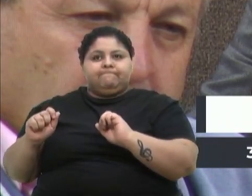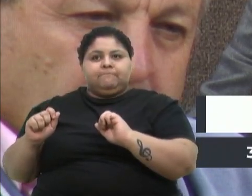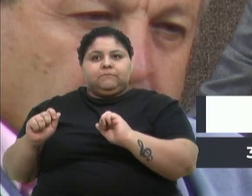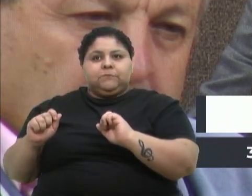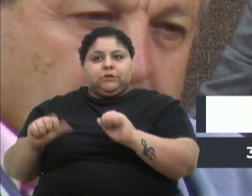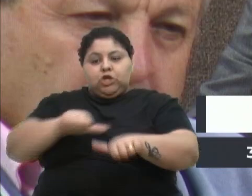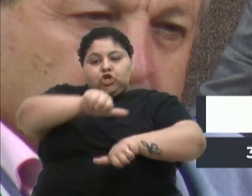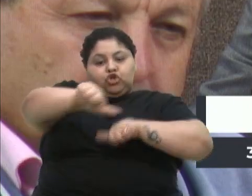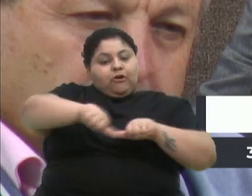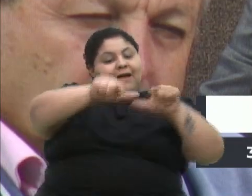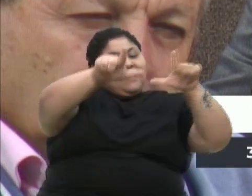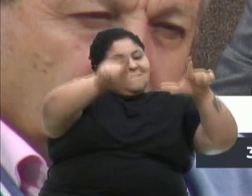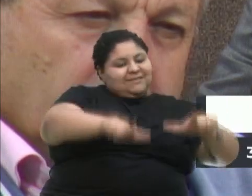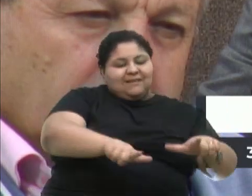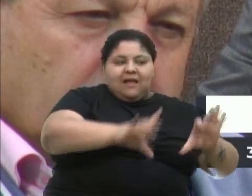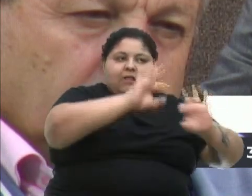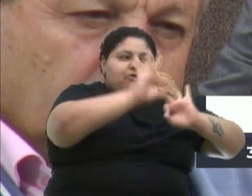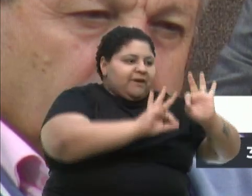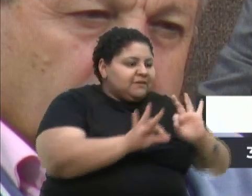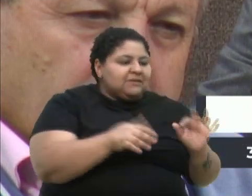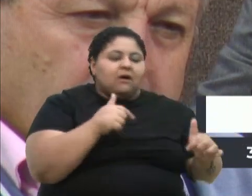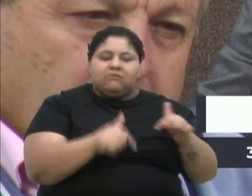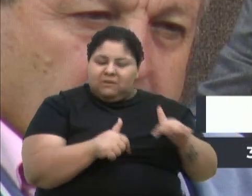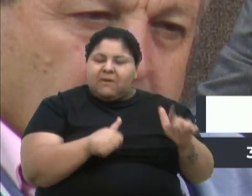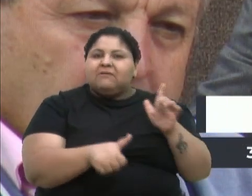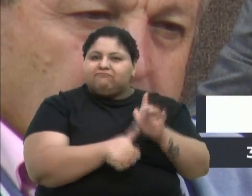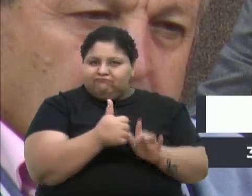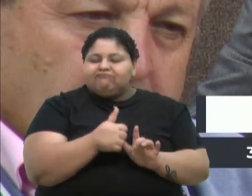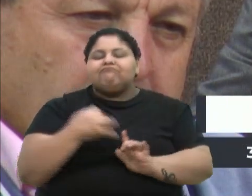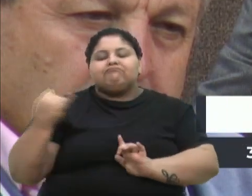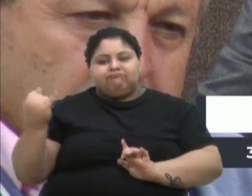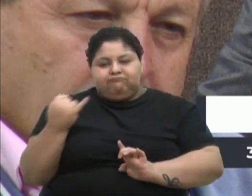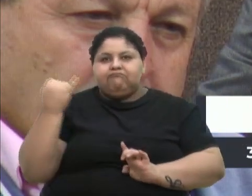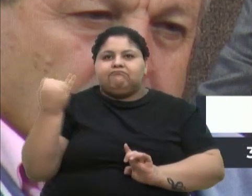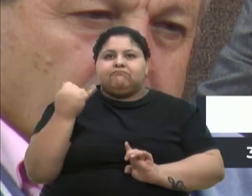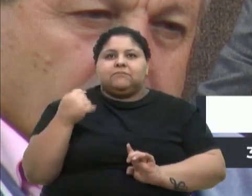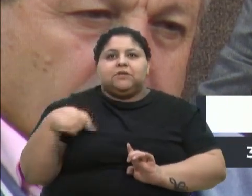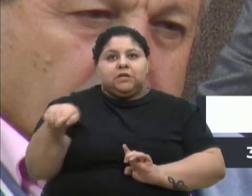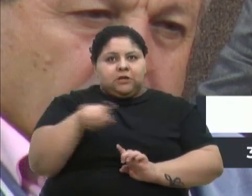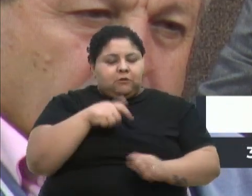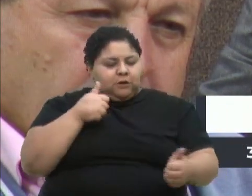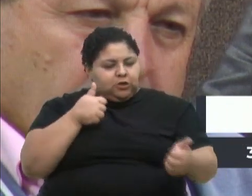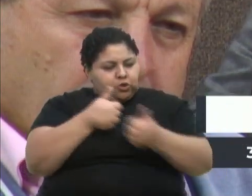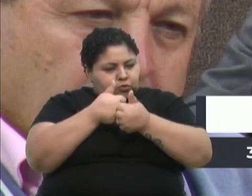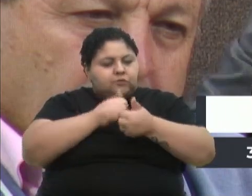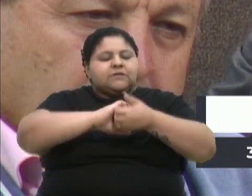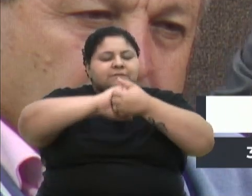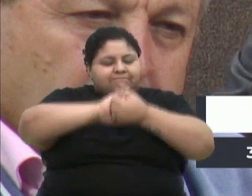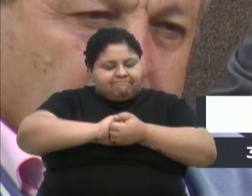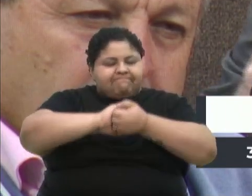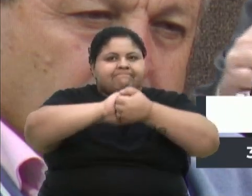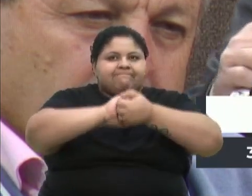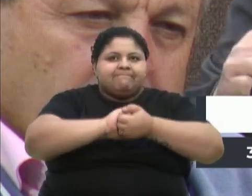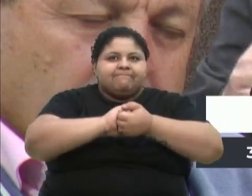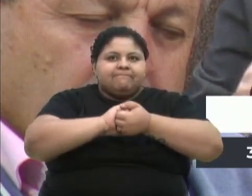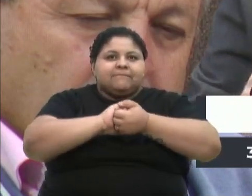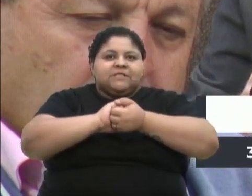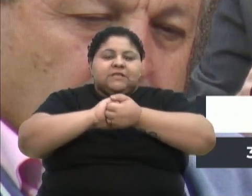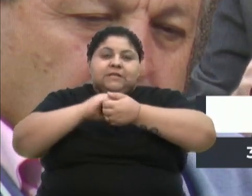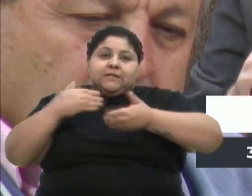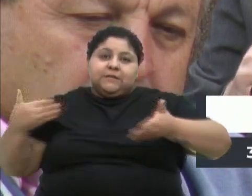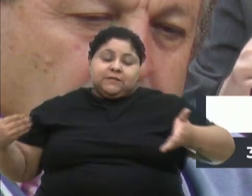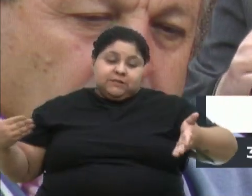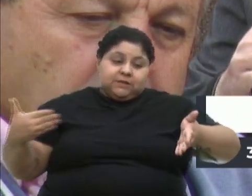de organização do trabalho. Então, é extremamente importante, estamos juntos nessa parceria, para que, chegando então esse